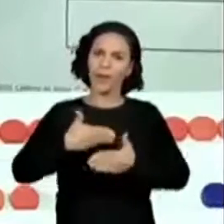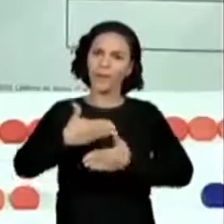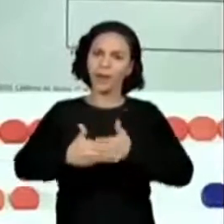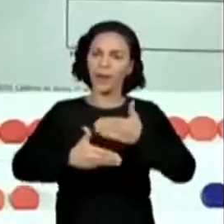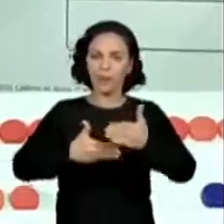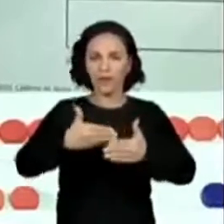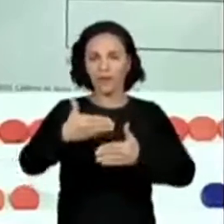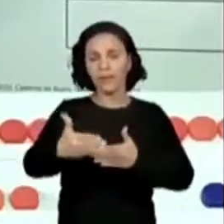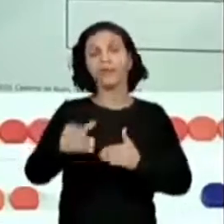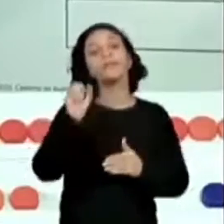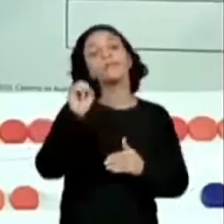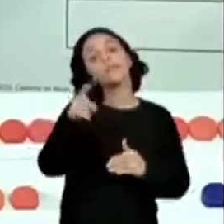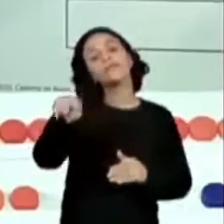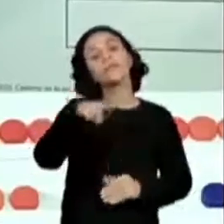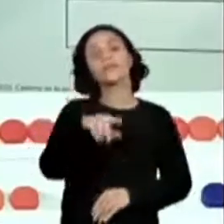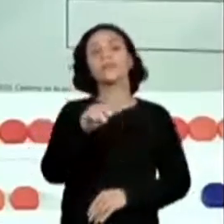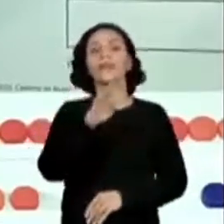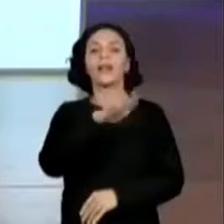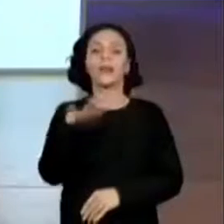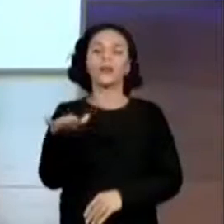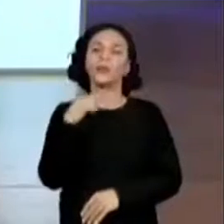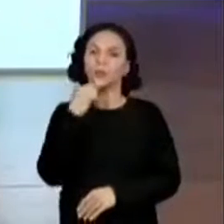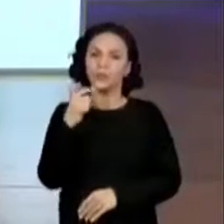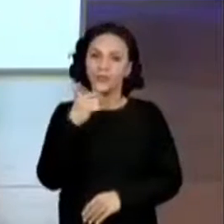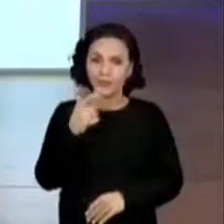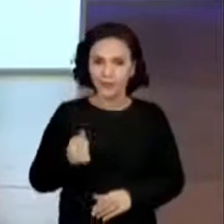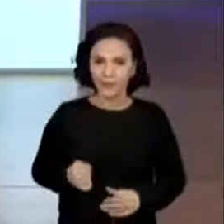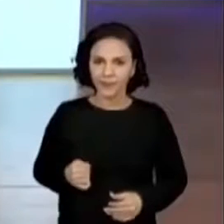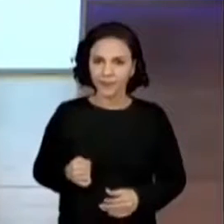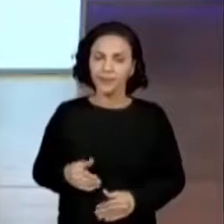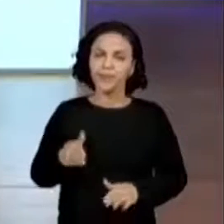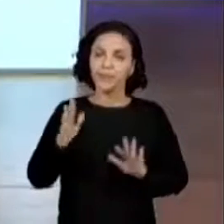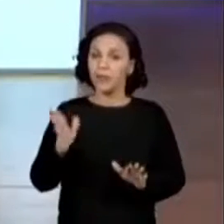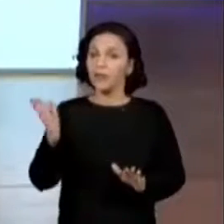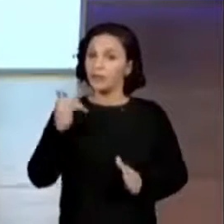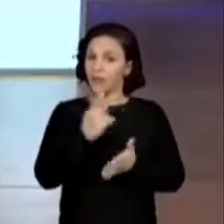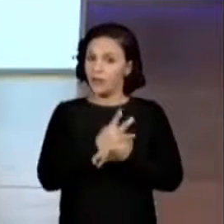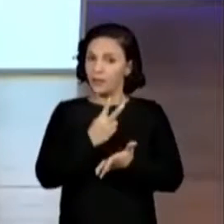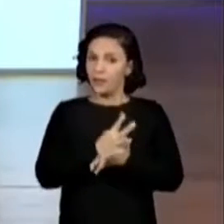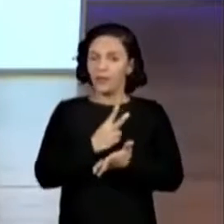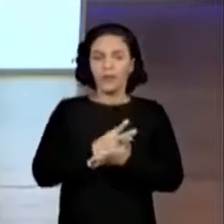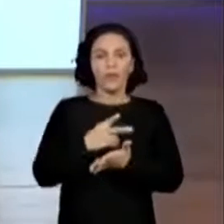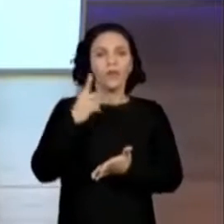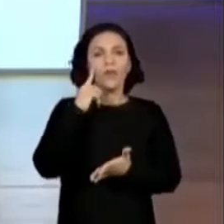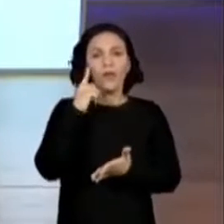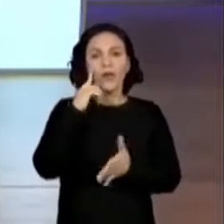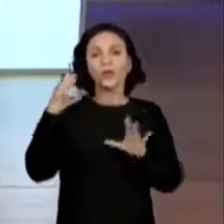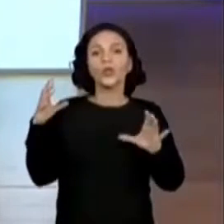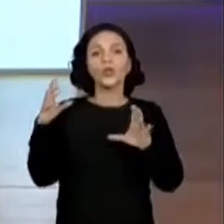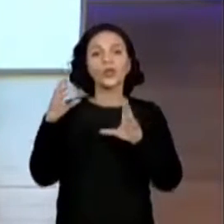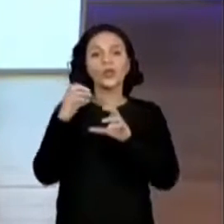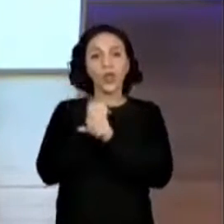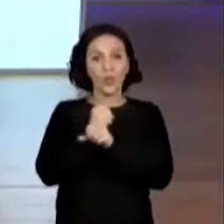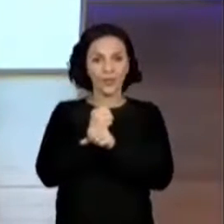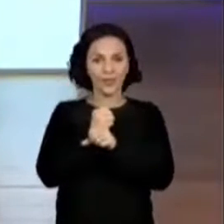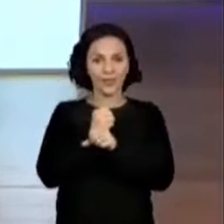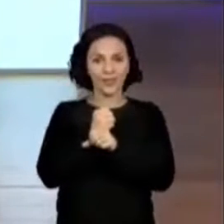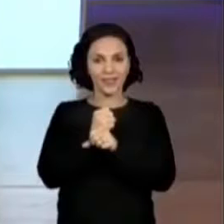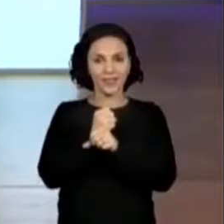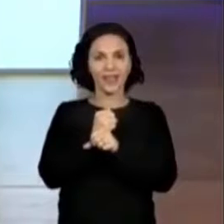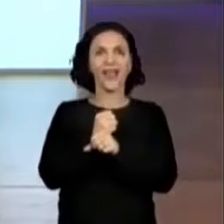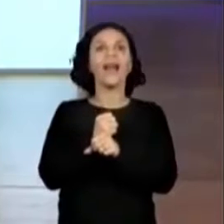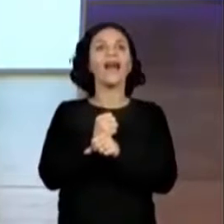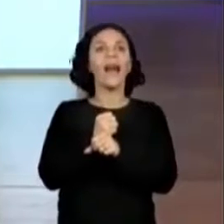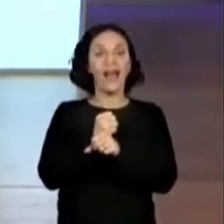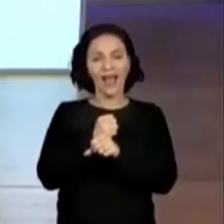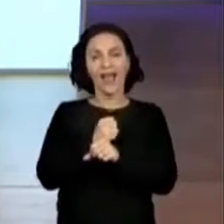quem ainda tem um pouquinho aí de dúvida. Continuando aqui, a soma de tudo. Quem que colocou ali? Foi uma professora